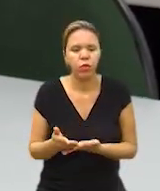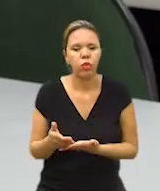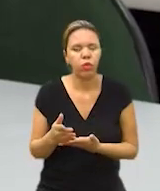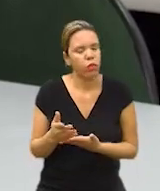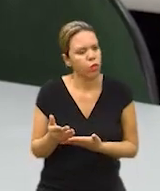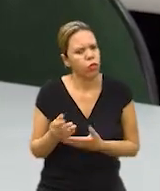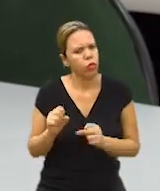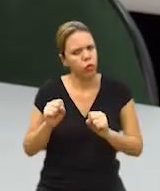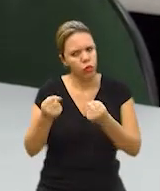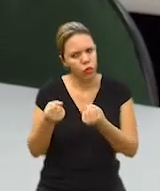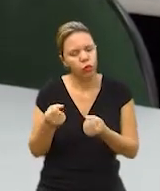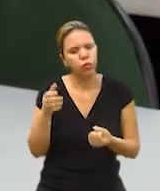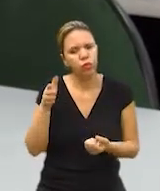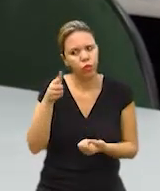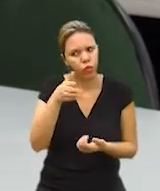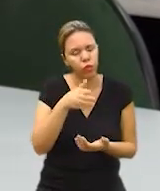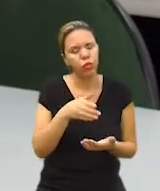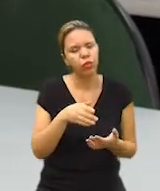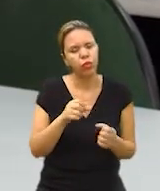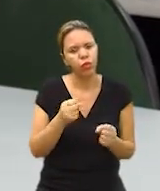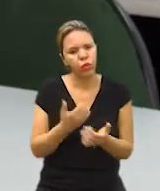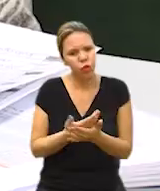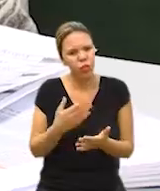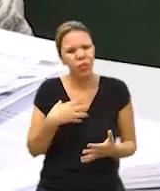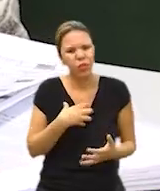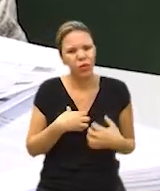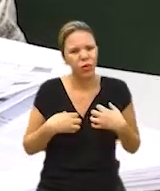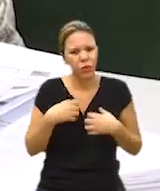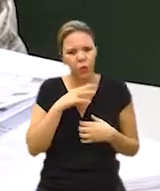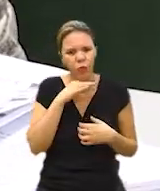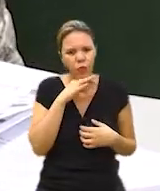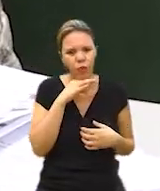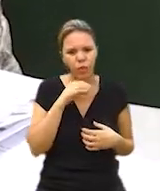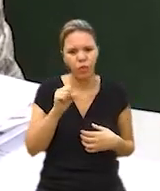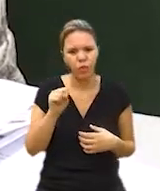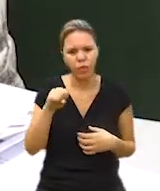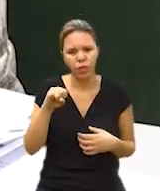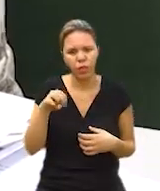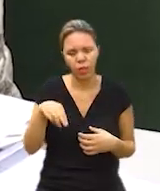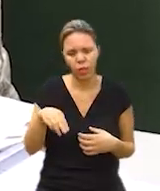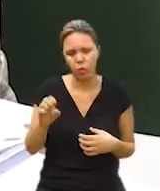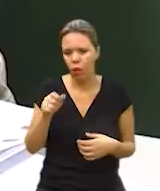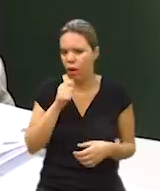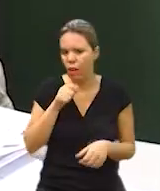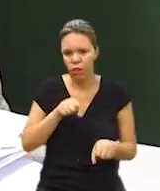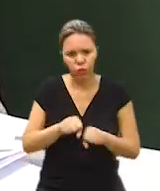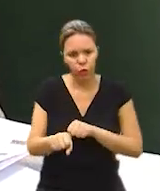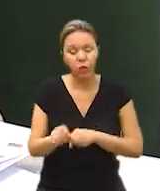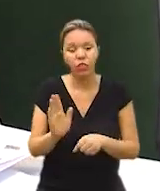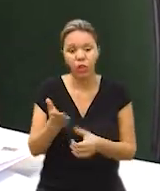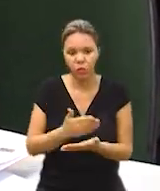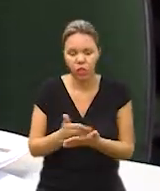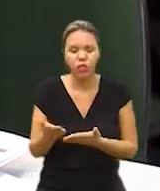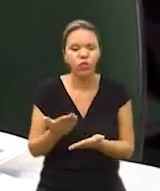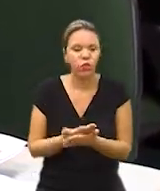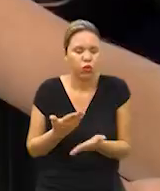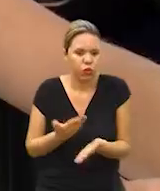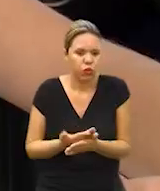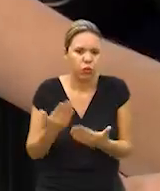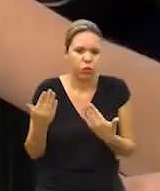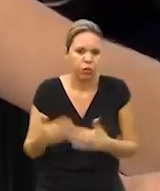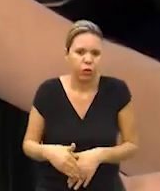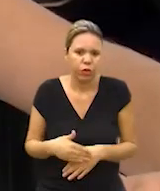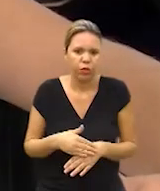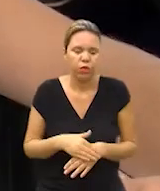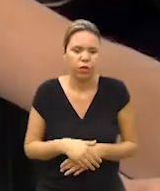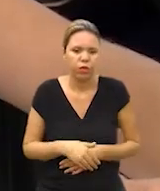atrás mesmo, porque é uma sensação ruim. A Simone ainda não se formou e já começou a se preparar para o exame. Para